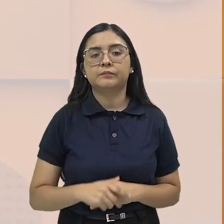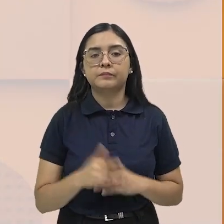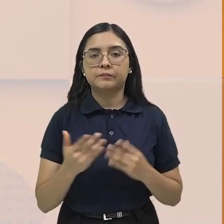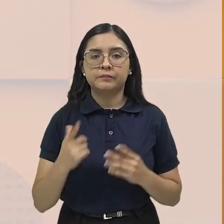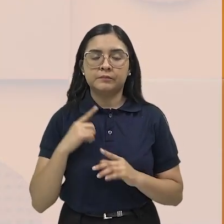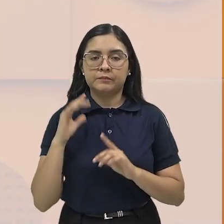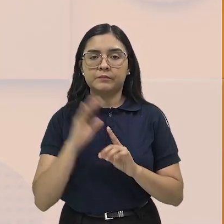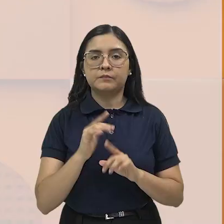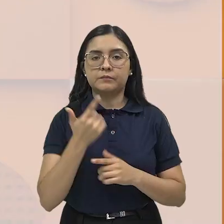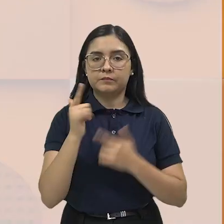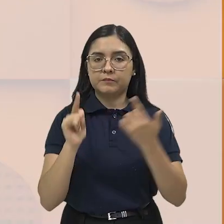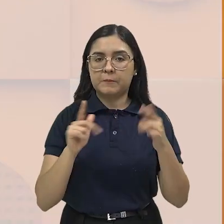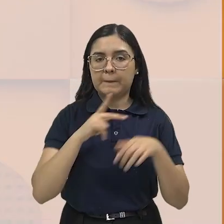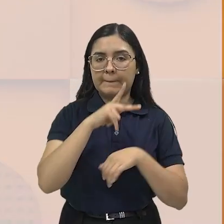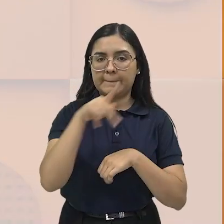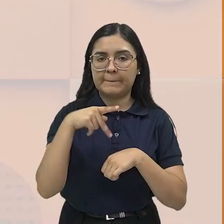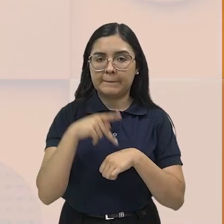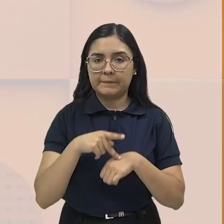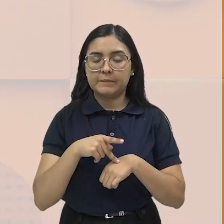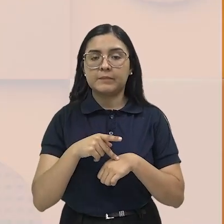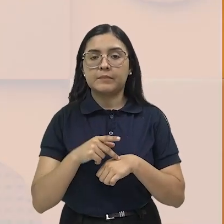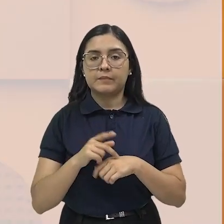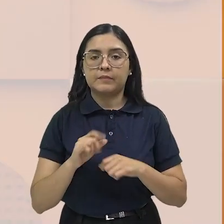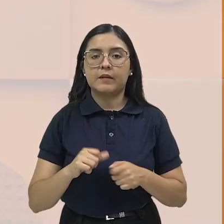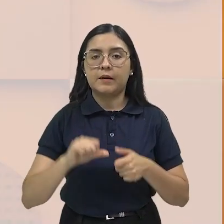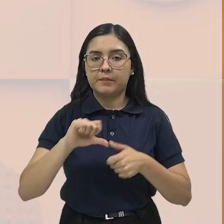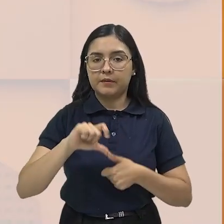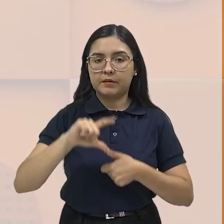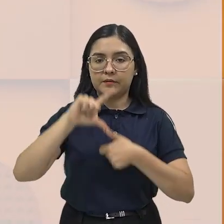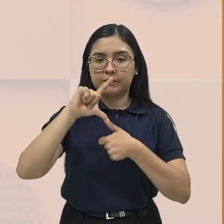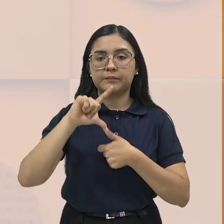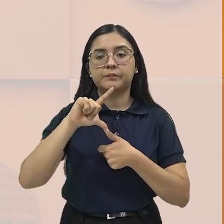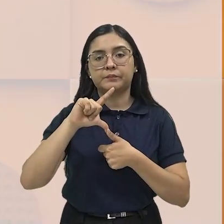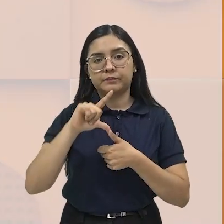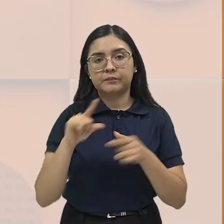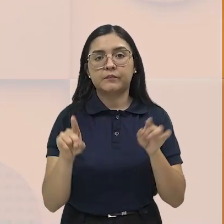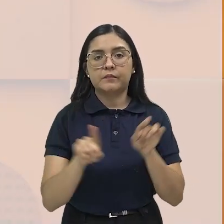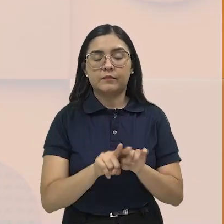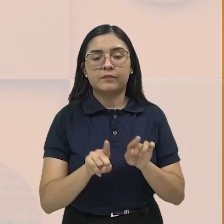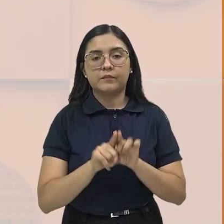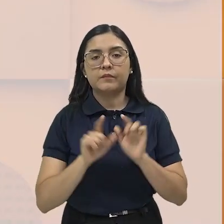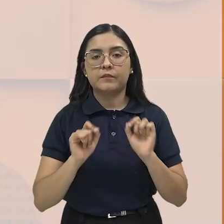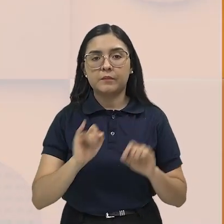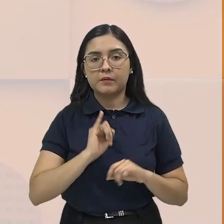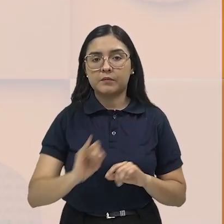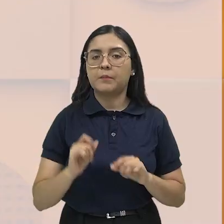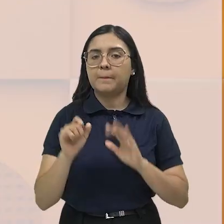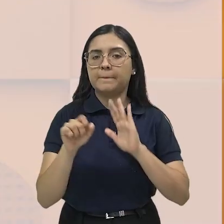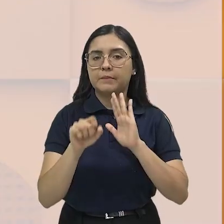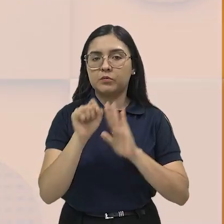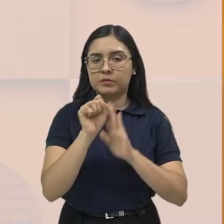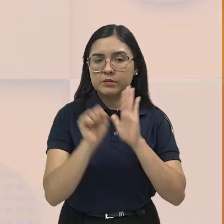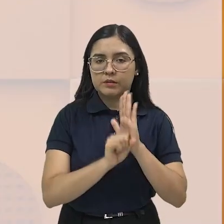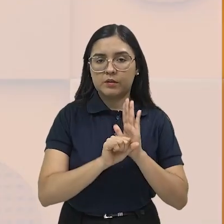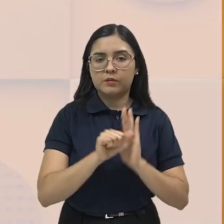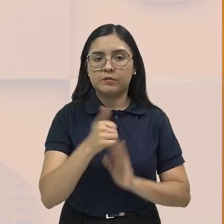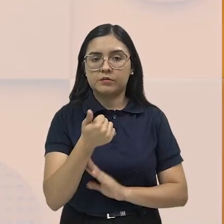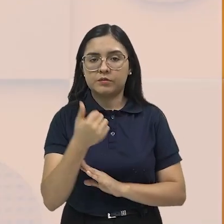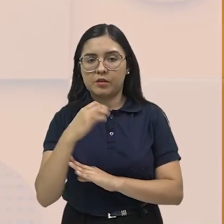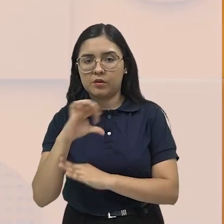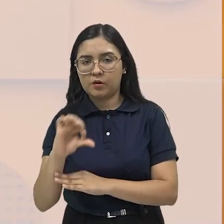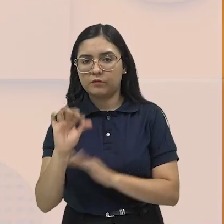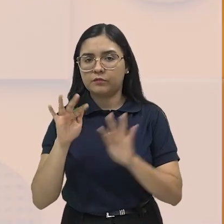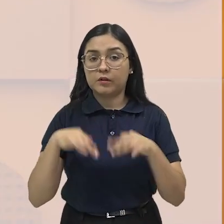países da América Latina. Inclusive, um dos motivos para que o imperialismo ali do século XIX, final do século